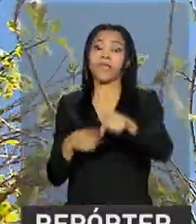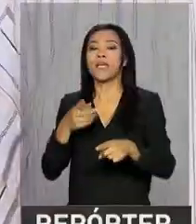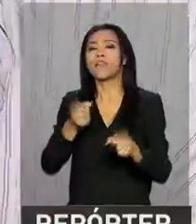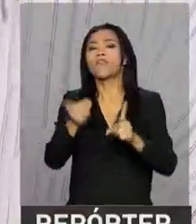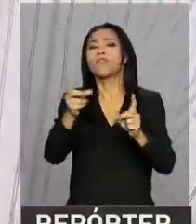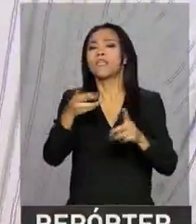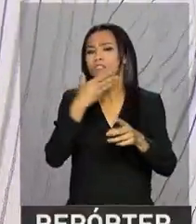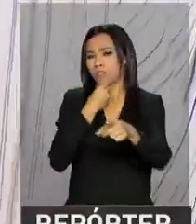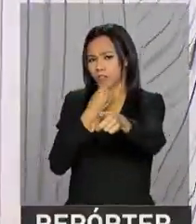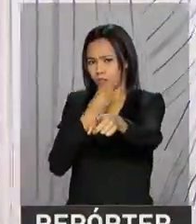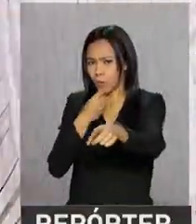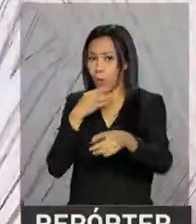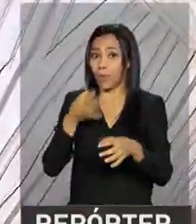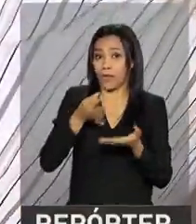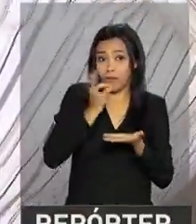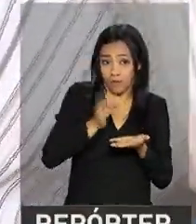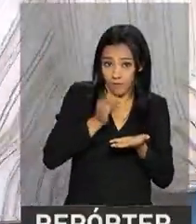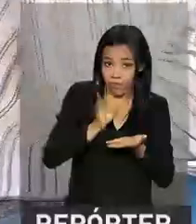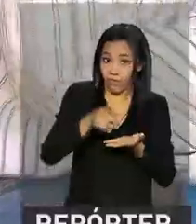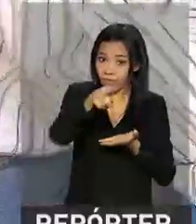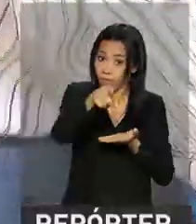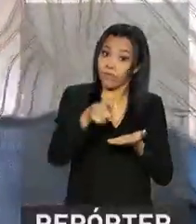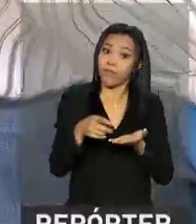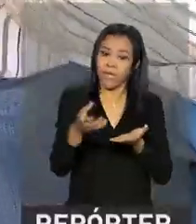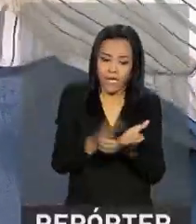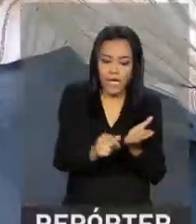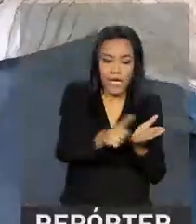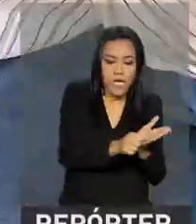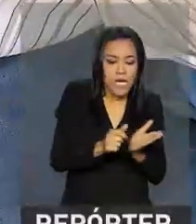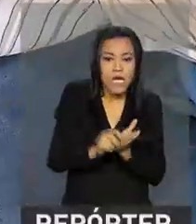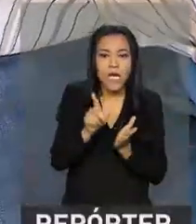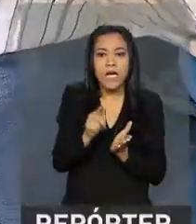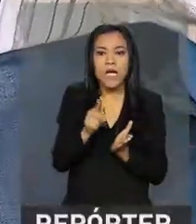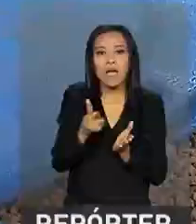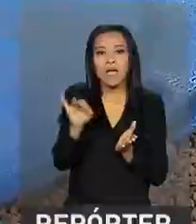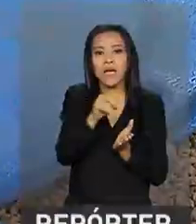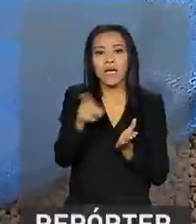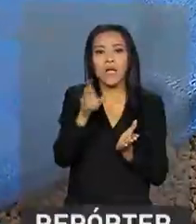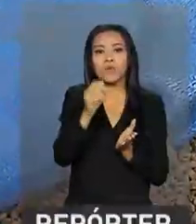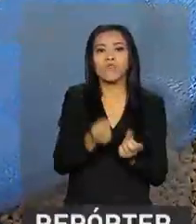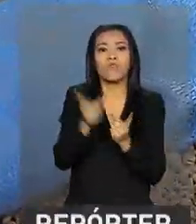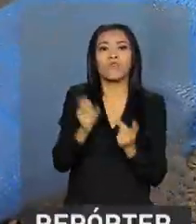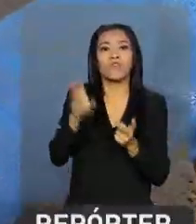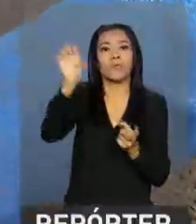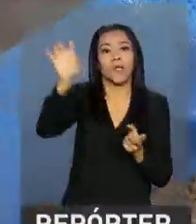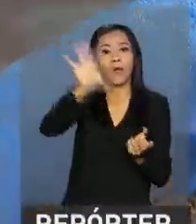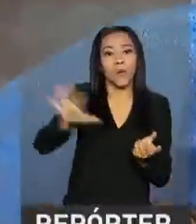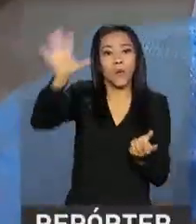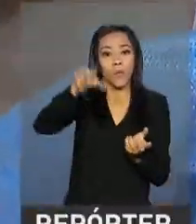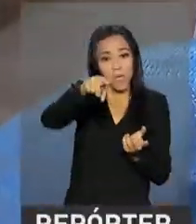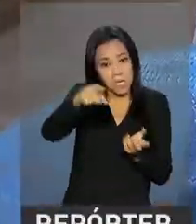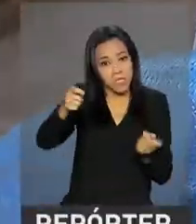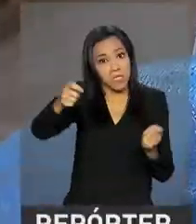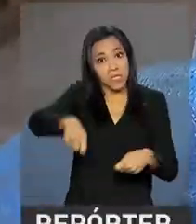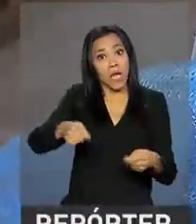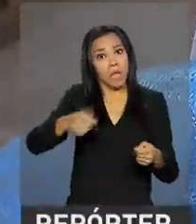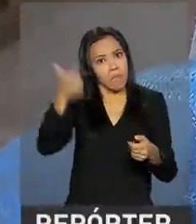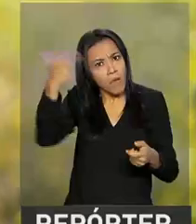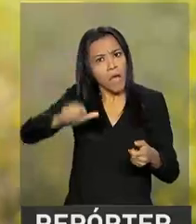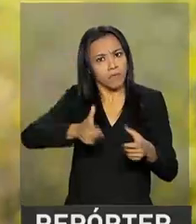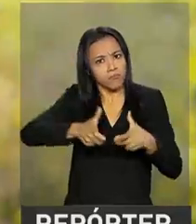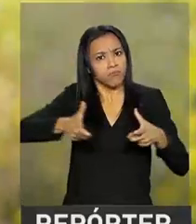exportado o agricultor também produz grão especial para o mercado europeu ele acredita que o agronegócio pode conquistar mais